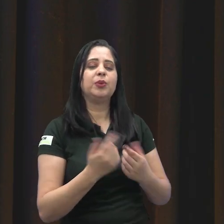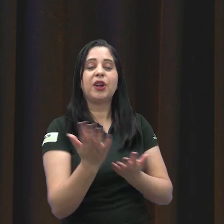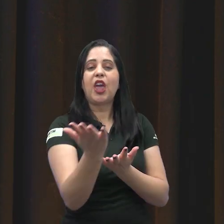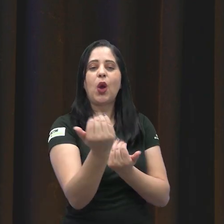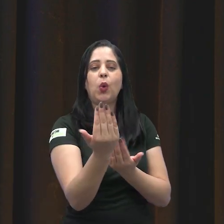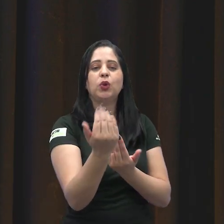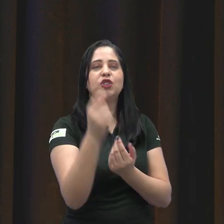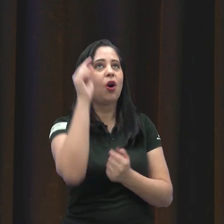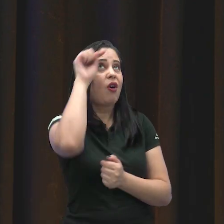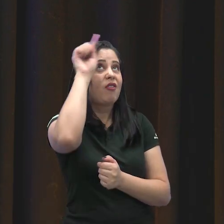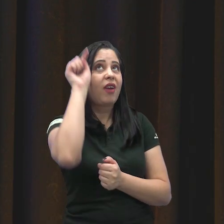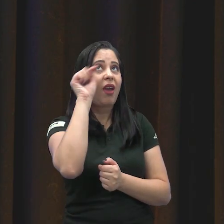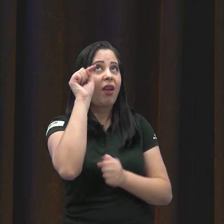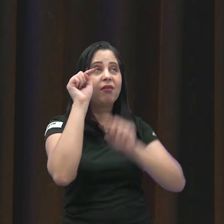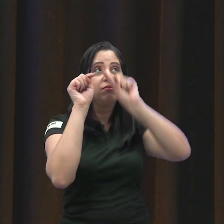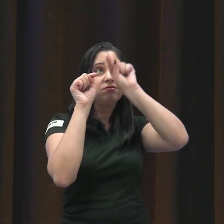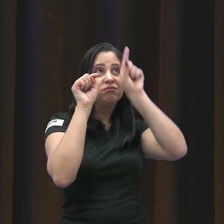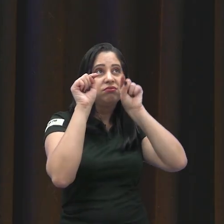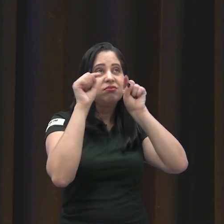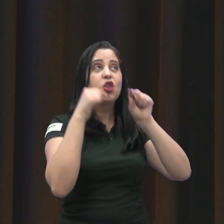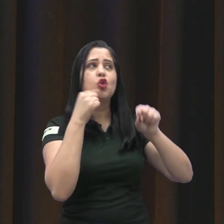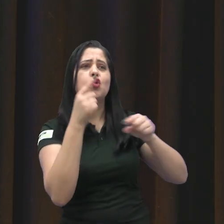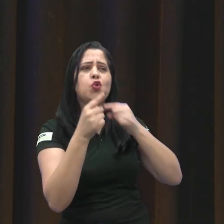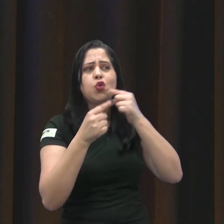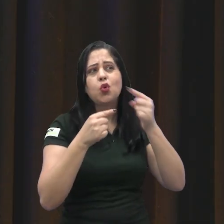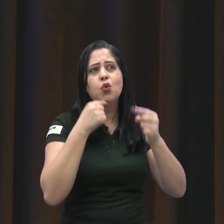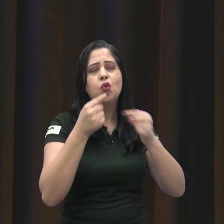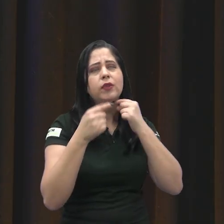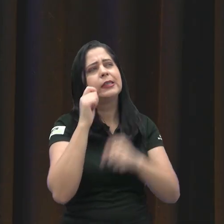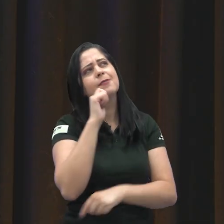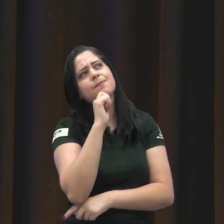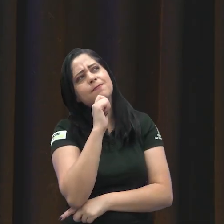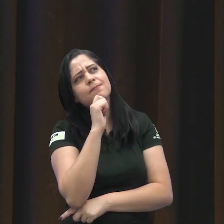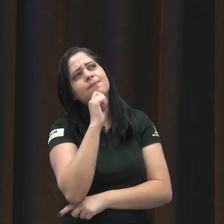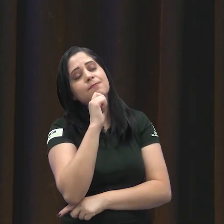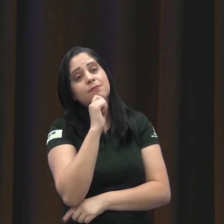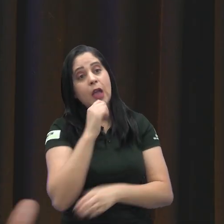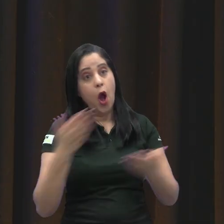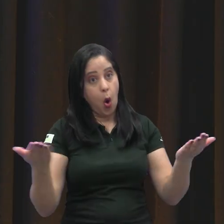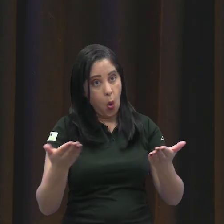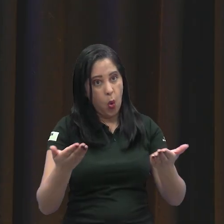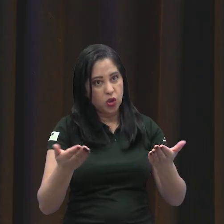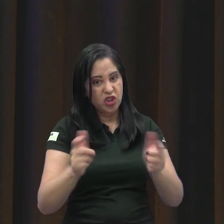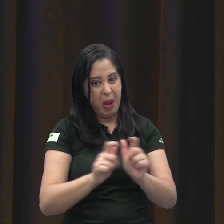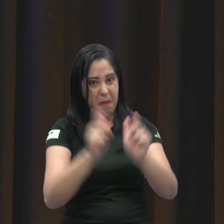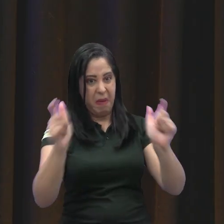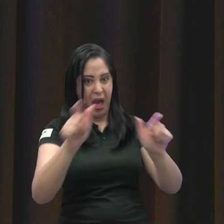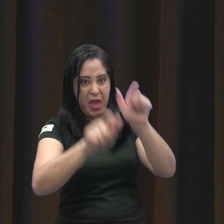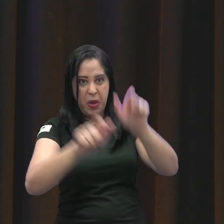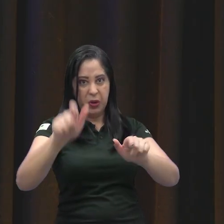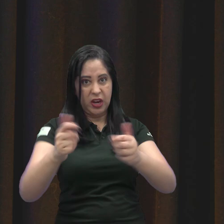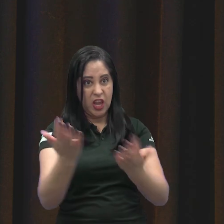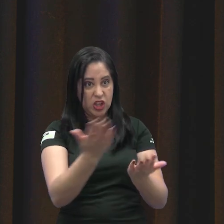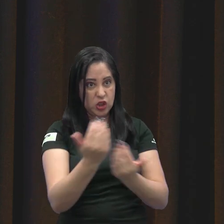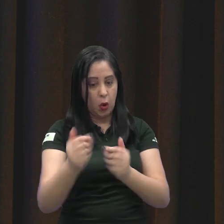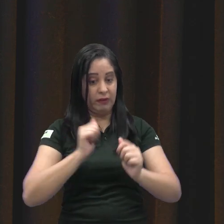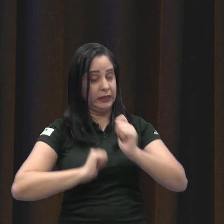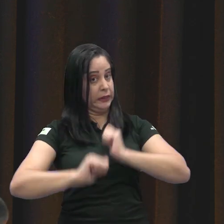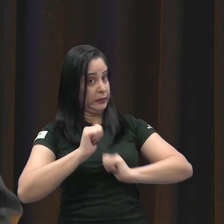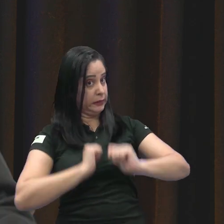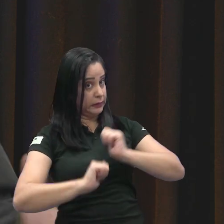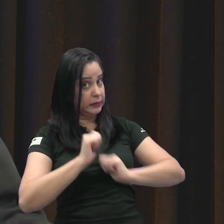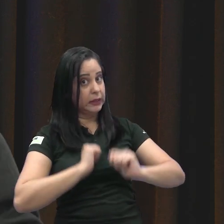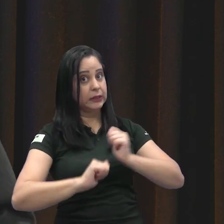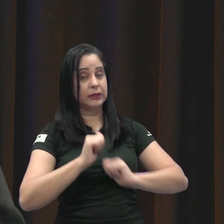né, aqueles anseios. Hoje em dia, o jovem ele é muito ansioso, a ansiedade é o mal do século, né? Então,